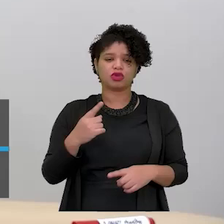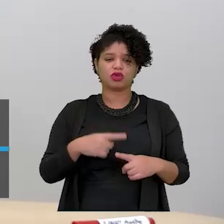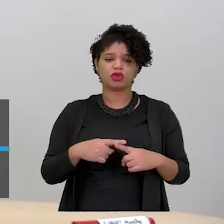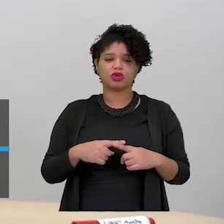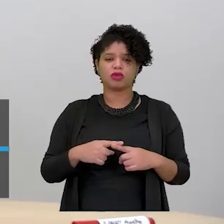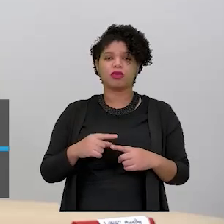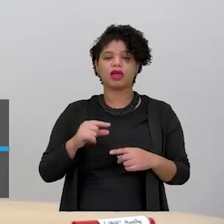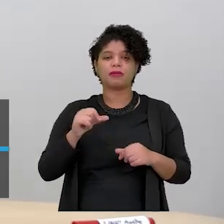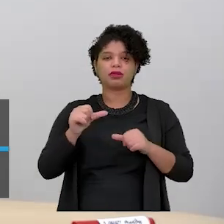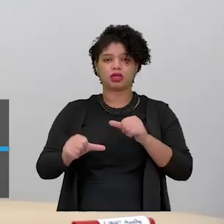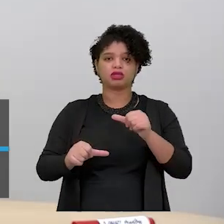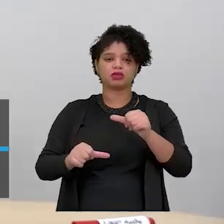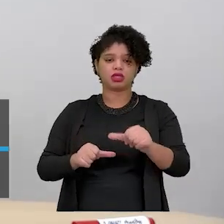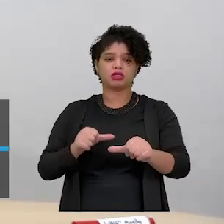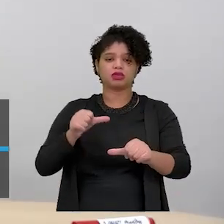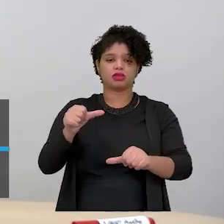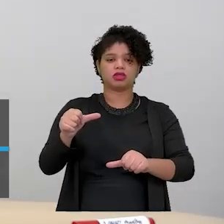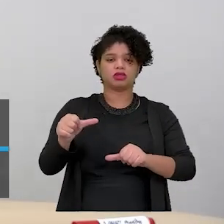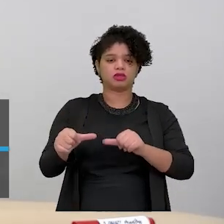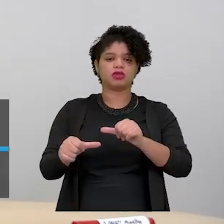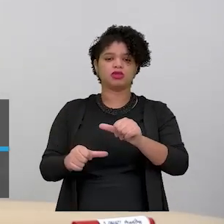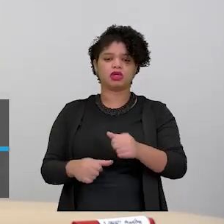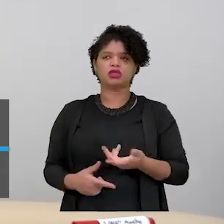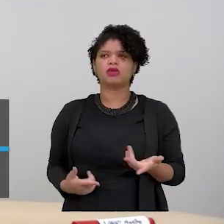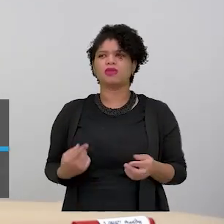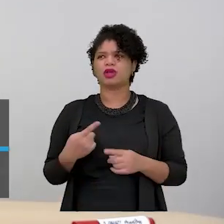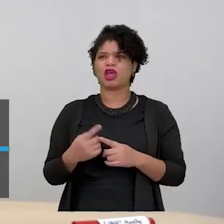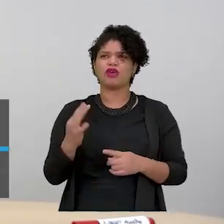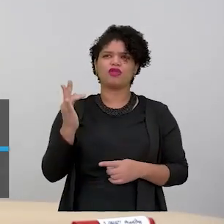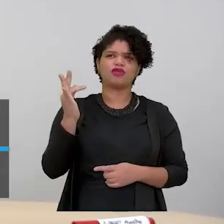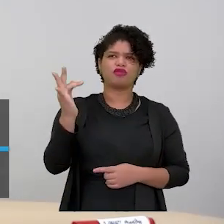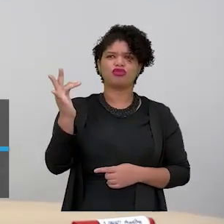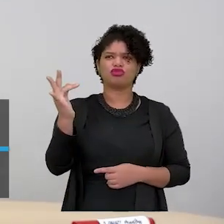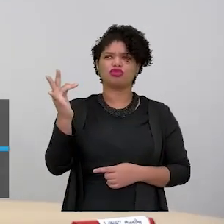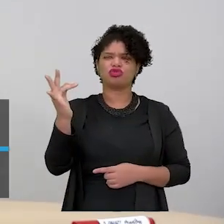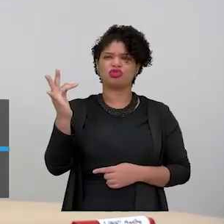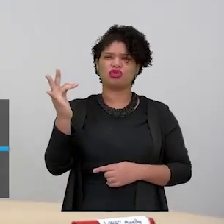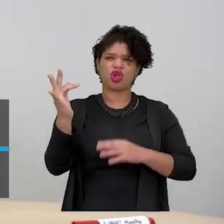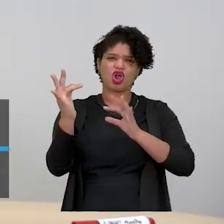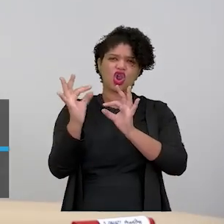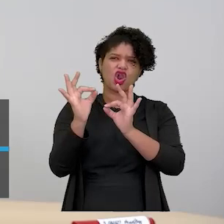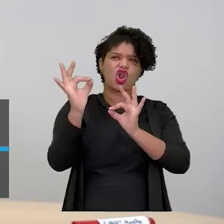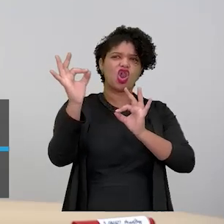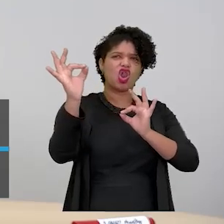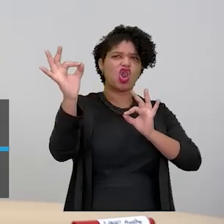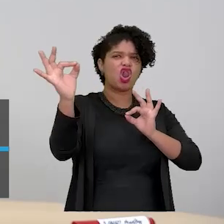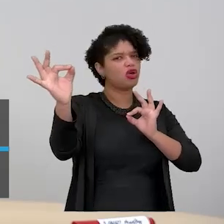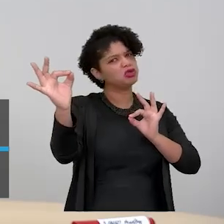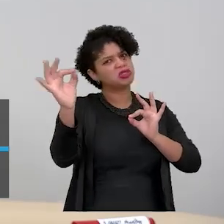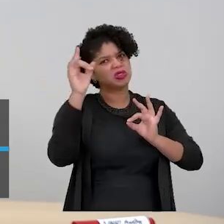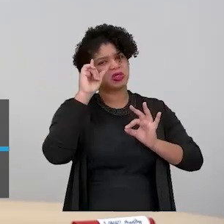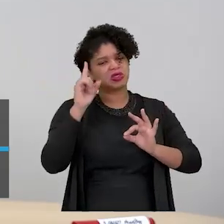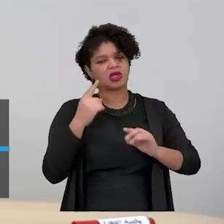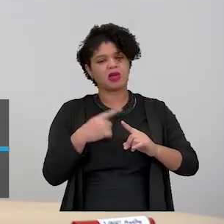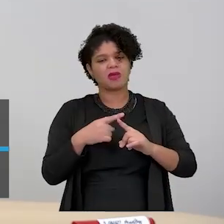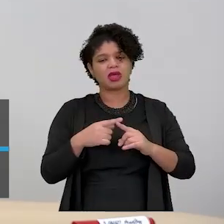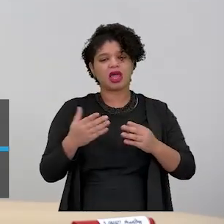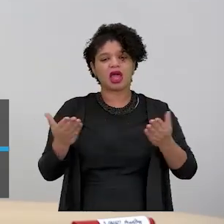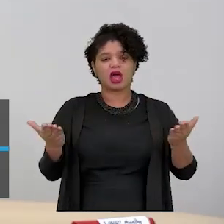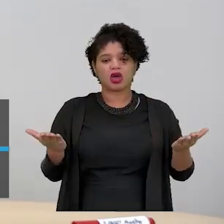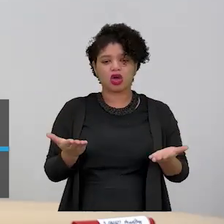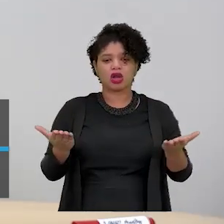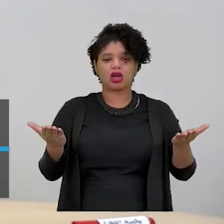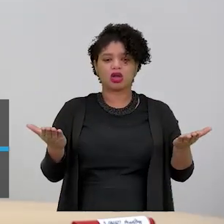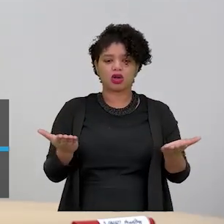virando futuro, que, né? Então, na verdade, futuro é uma coisa que talvez nem exista. A gente vai vivendo no presente,